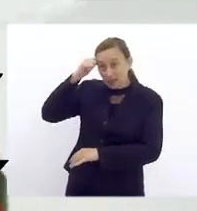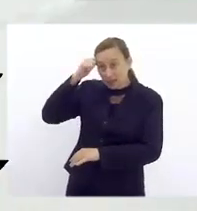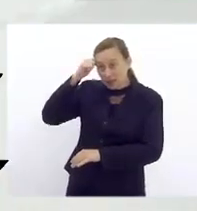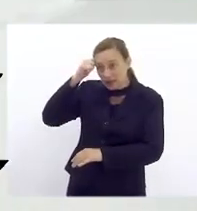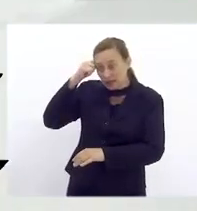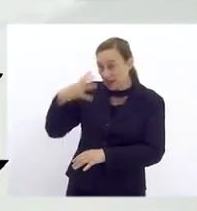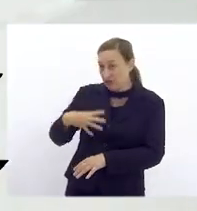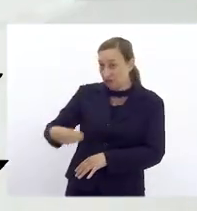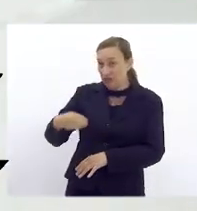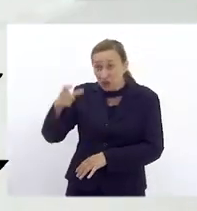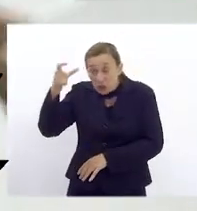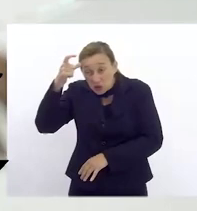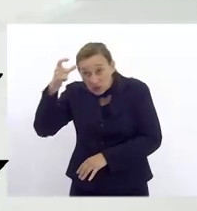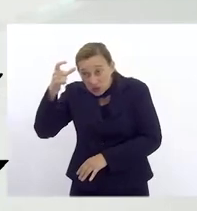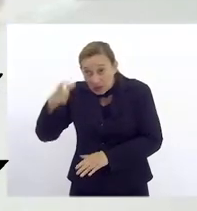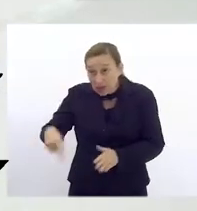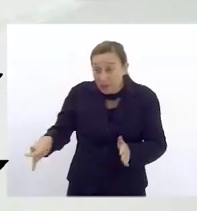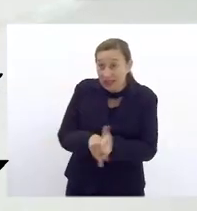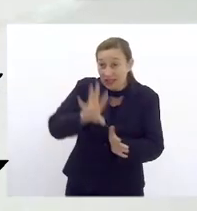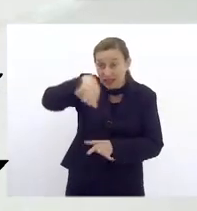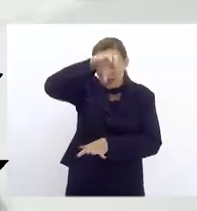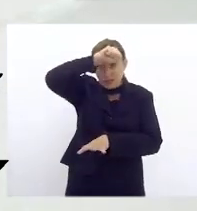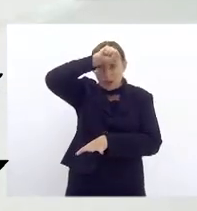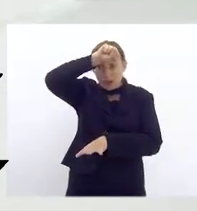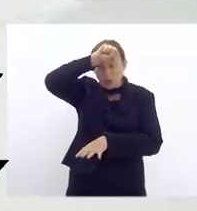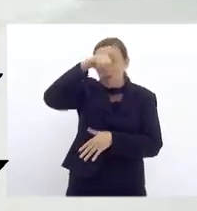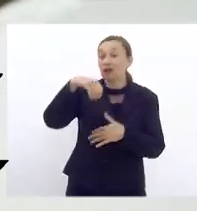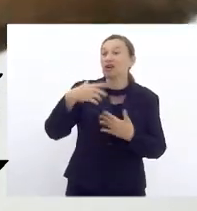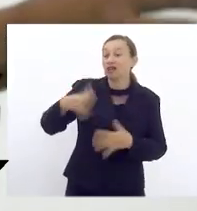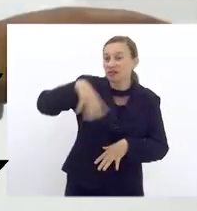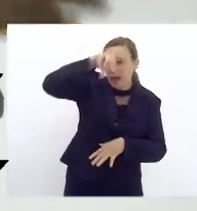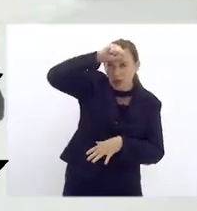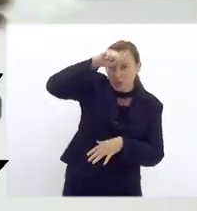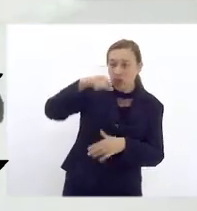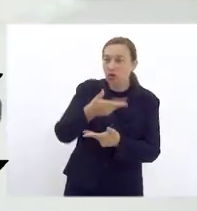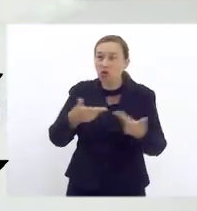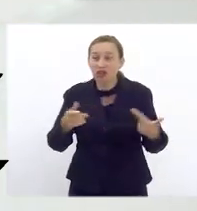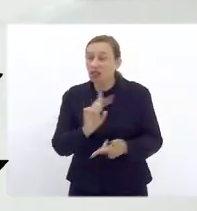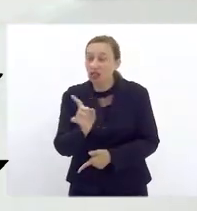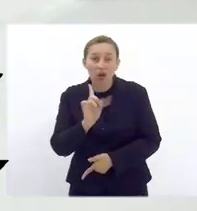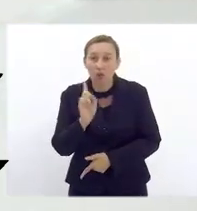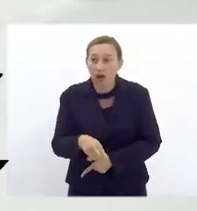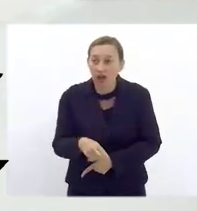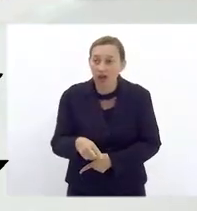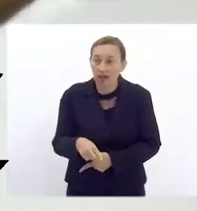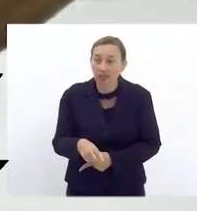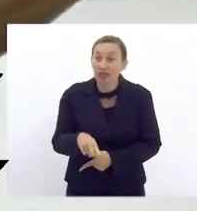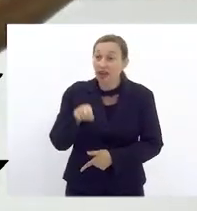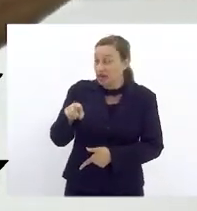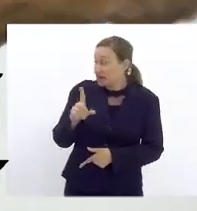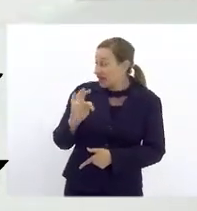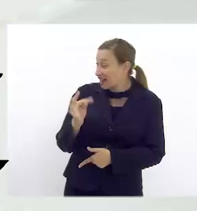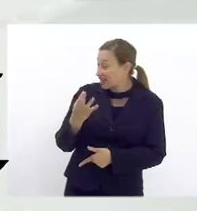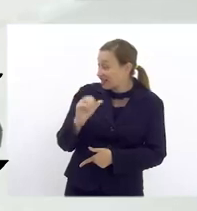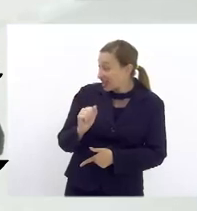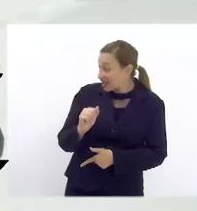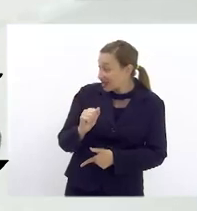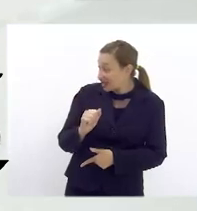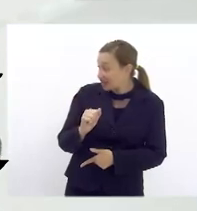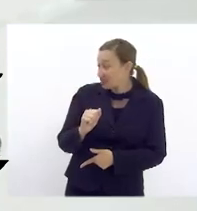diabo porque vive na macumba aí virou macumba e virou coisa não é essa cartilha